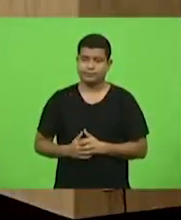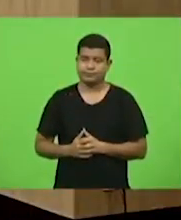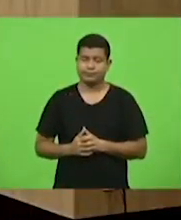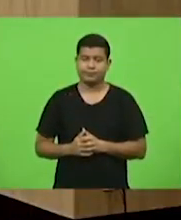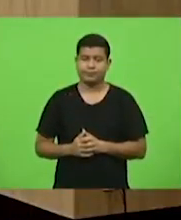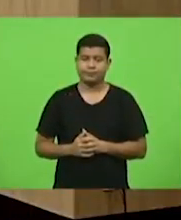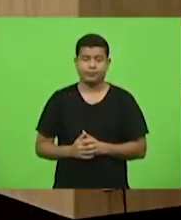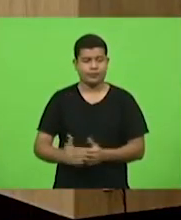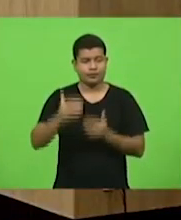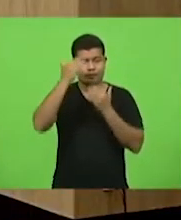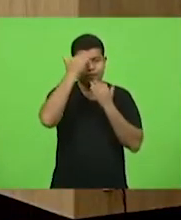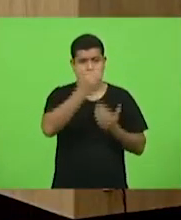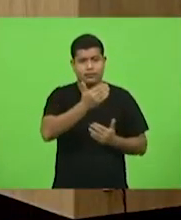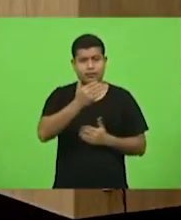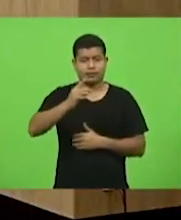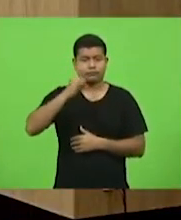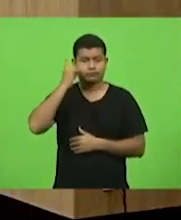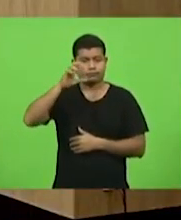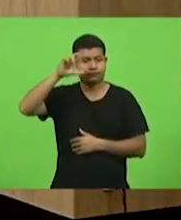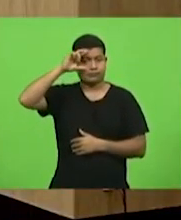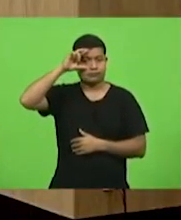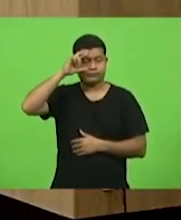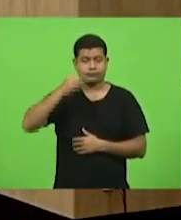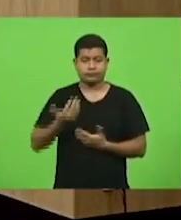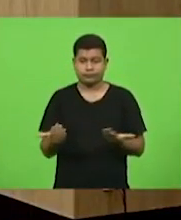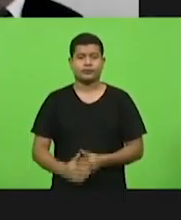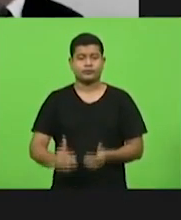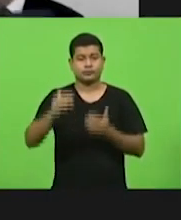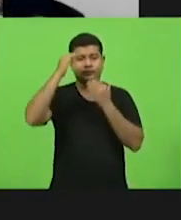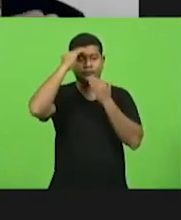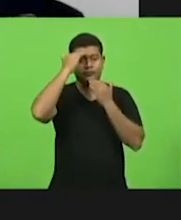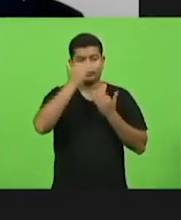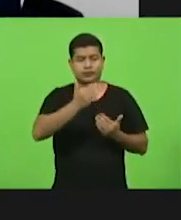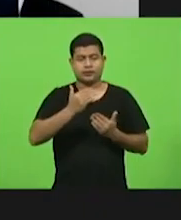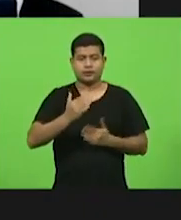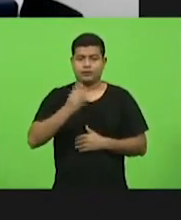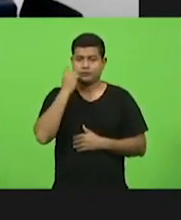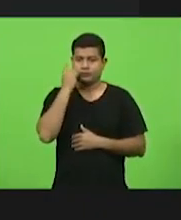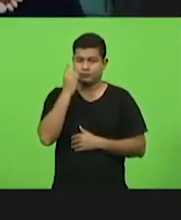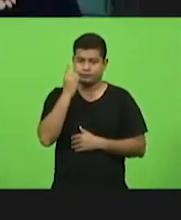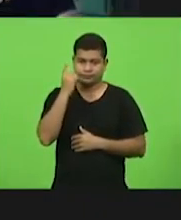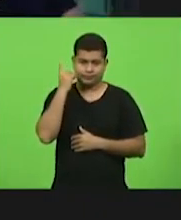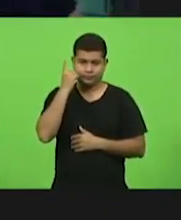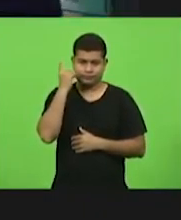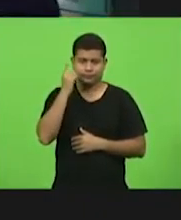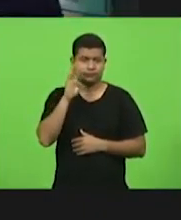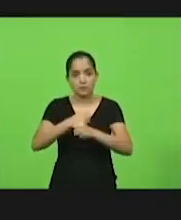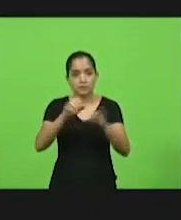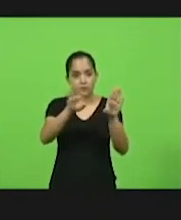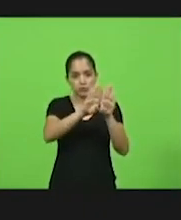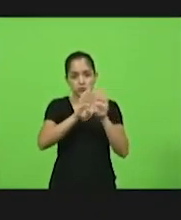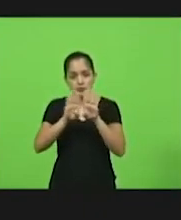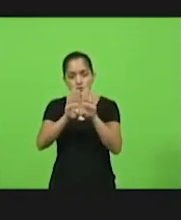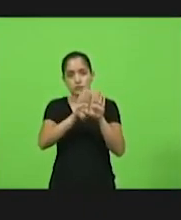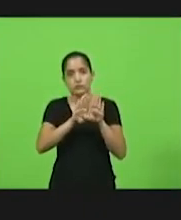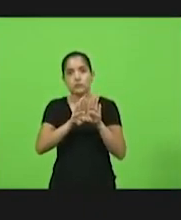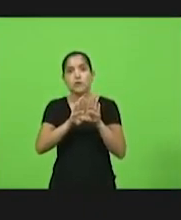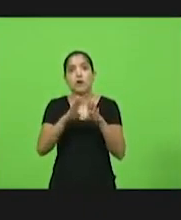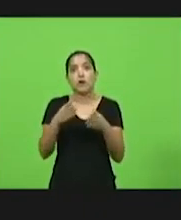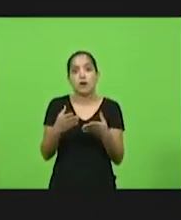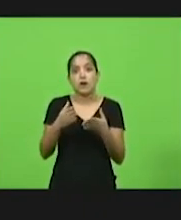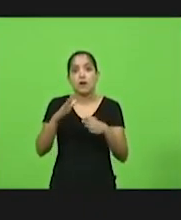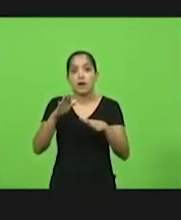Está em discussão na Assembleia Legislativa uma proposta que prevê sanções a empresas de segurança privada. O projeto de lei